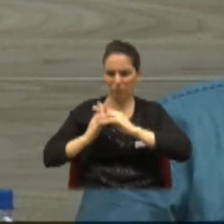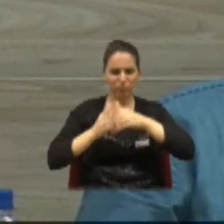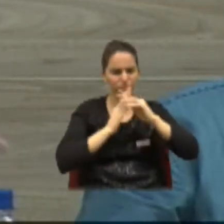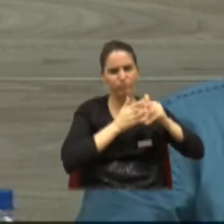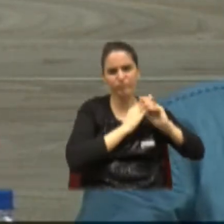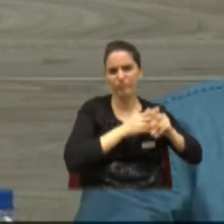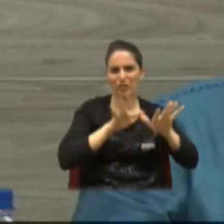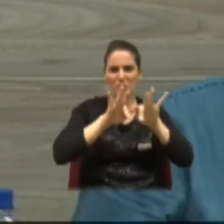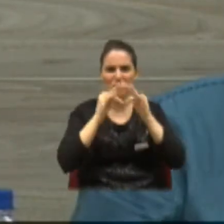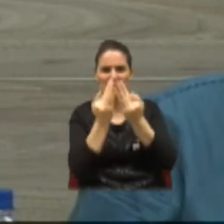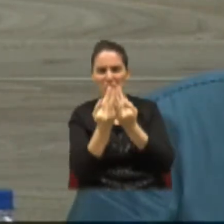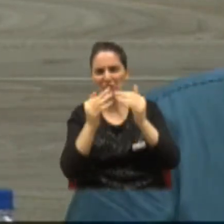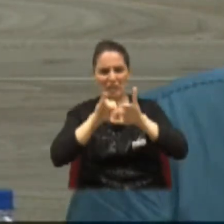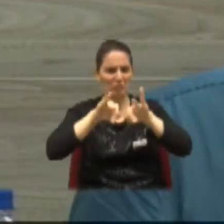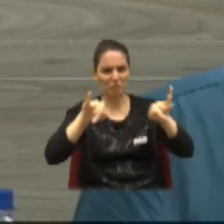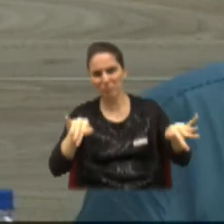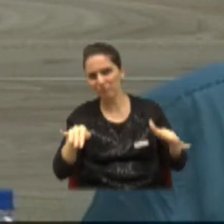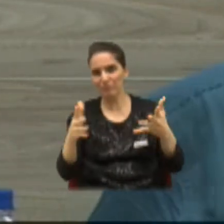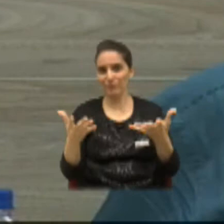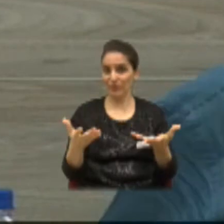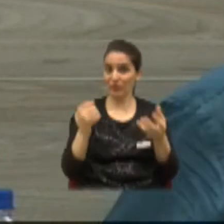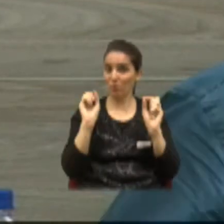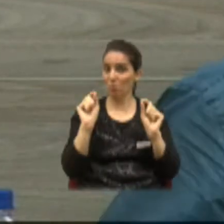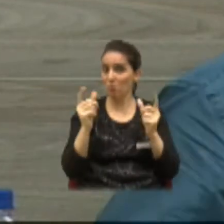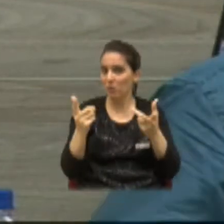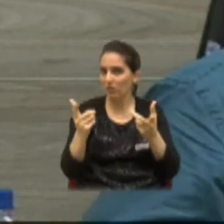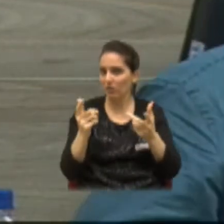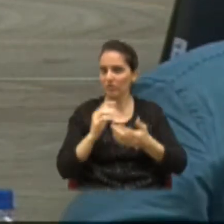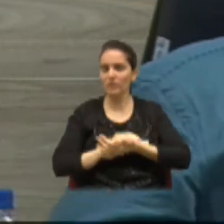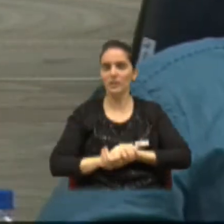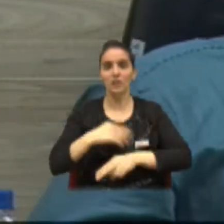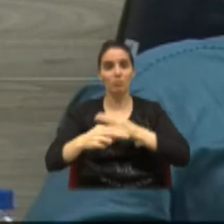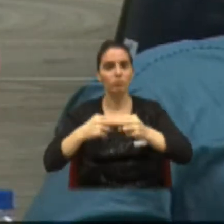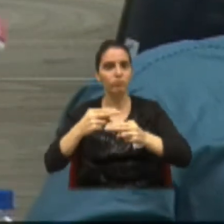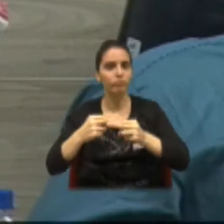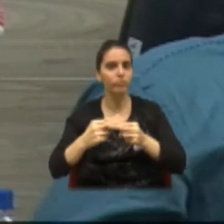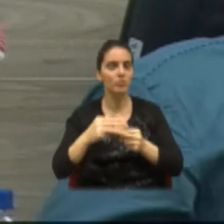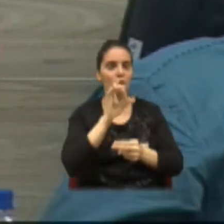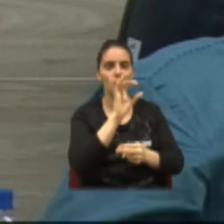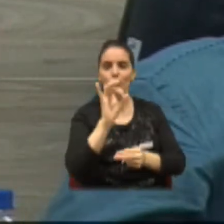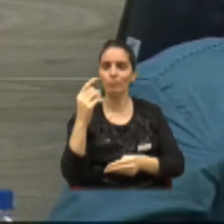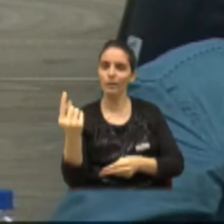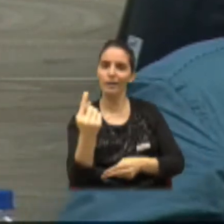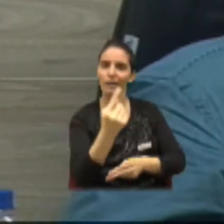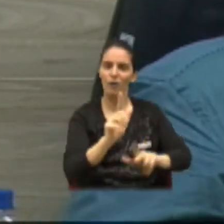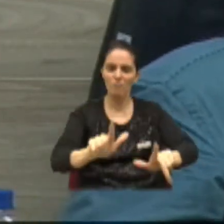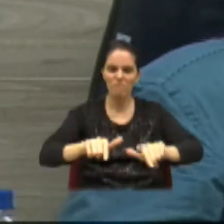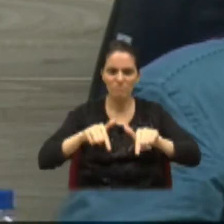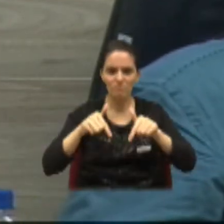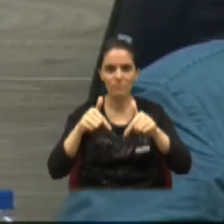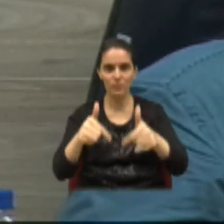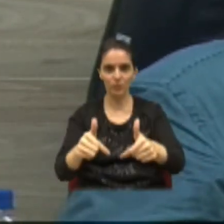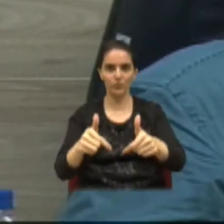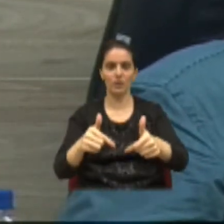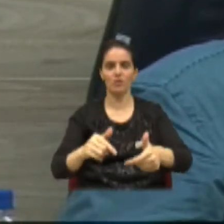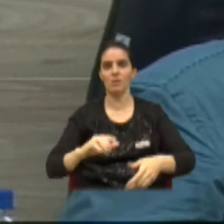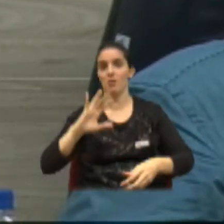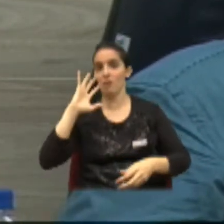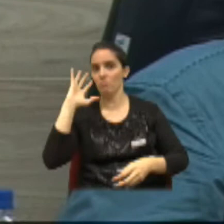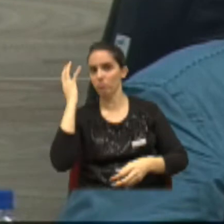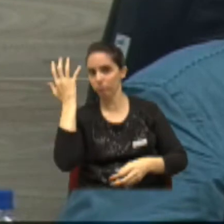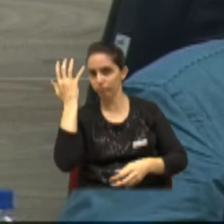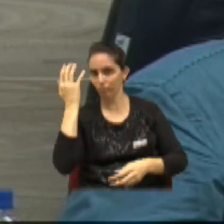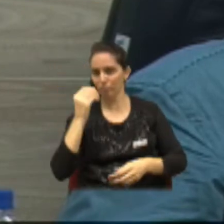era família e deixou de ser família, o que quer que seja, e aquilo, cada um vai lutar ao seu modo e de repente traz todas